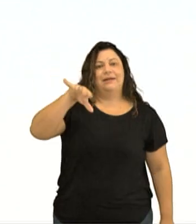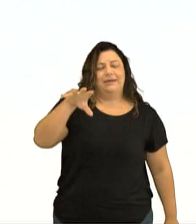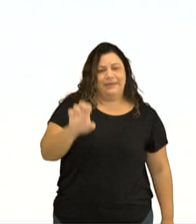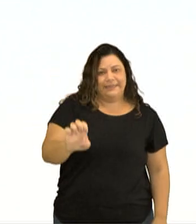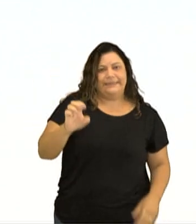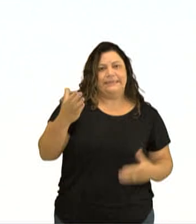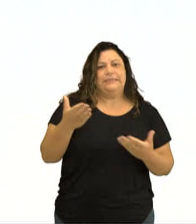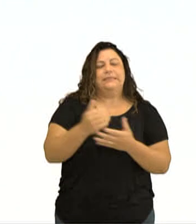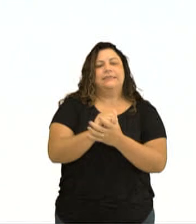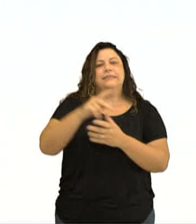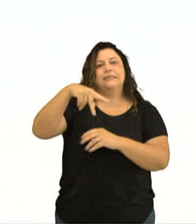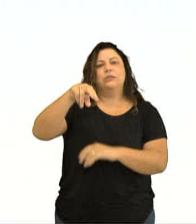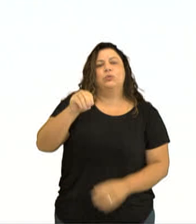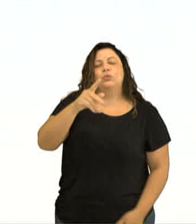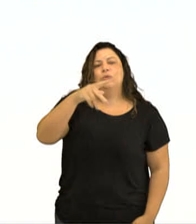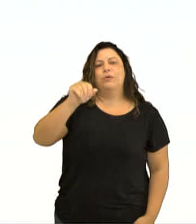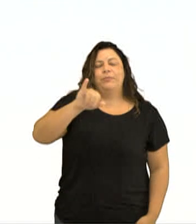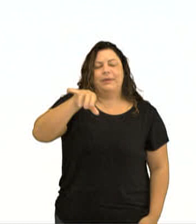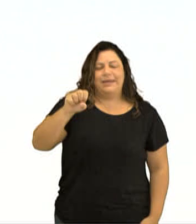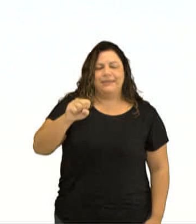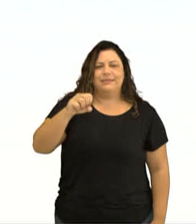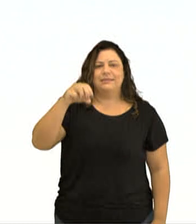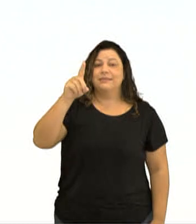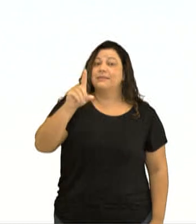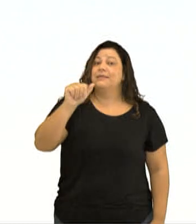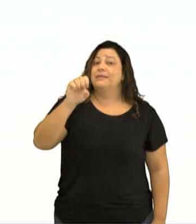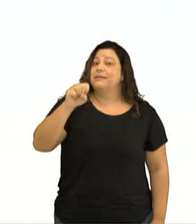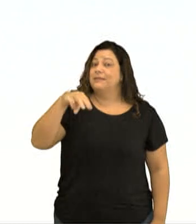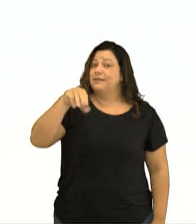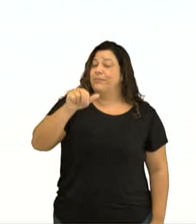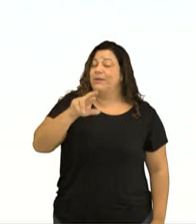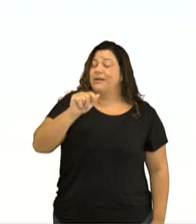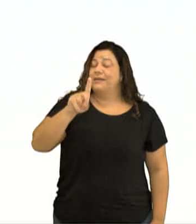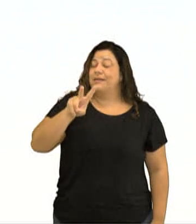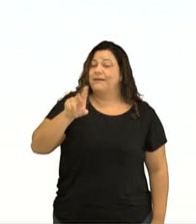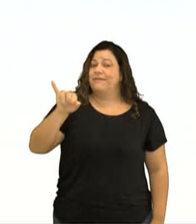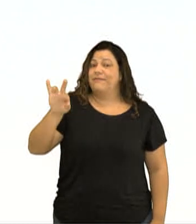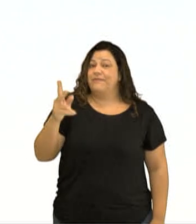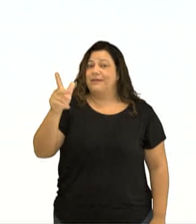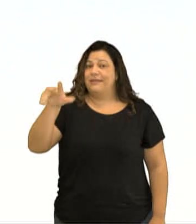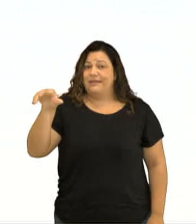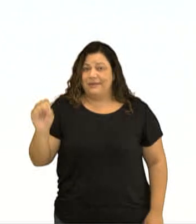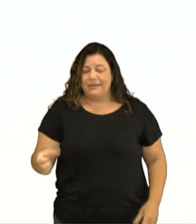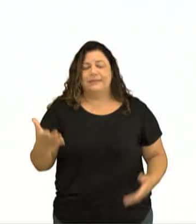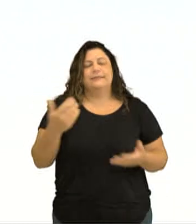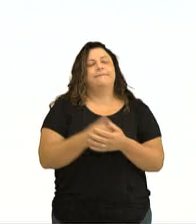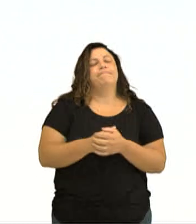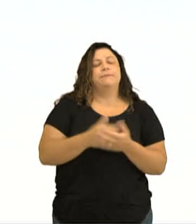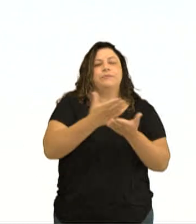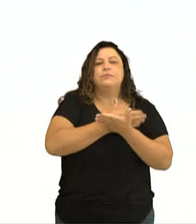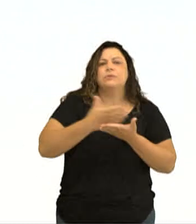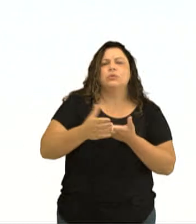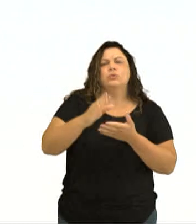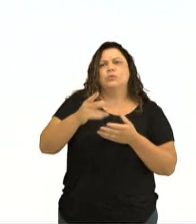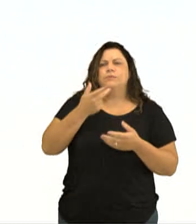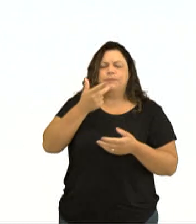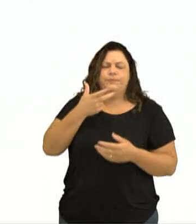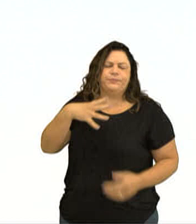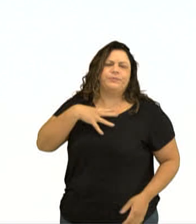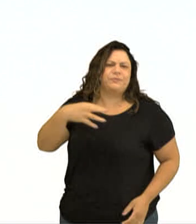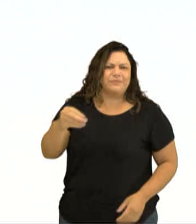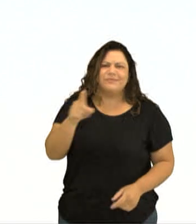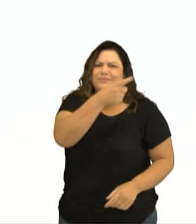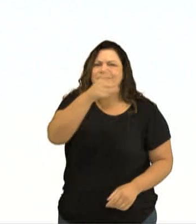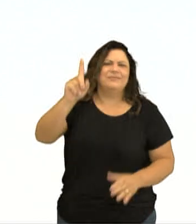Carolina Wigner. Costumo dizer ao meu filho que ele não é obrigado a gostar, mas precisa